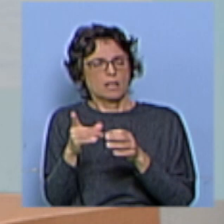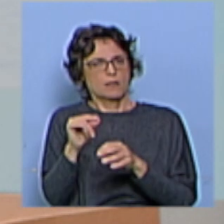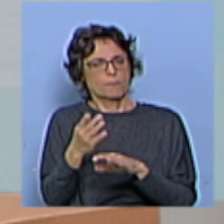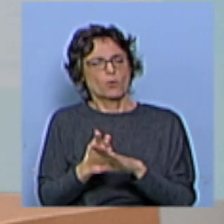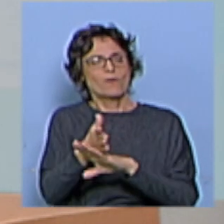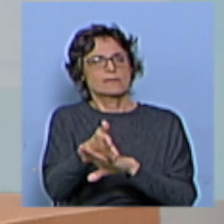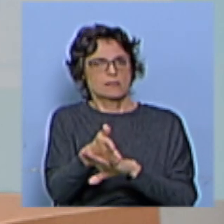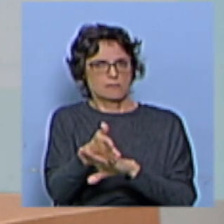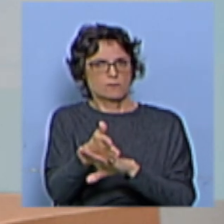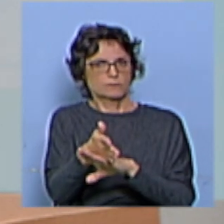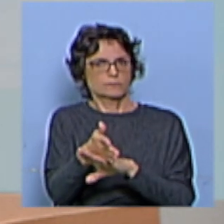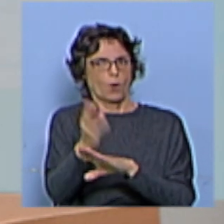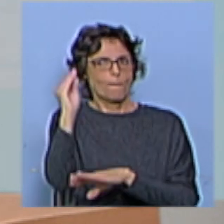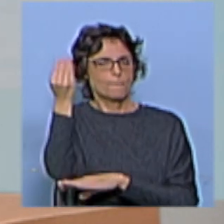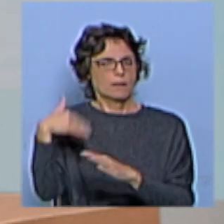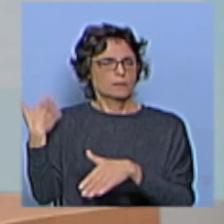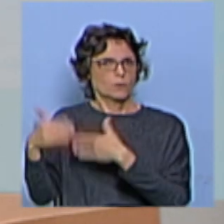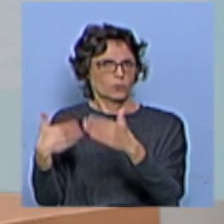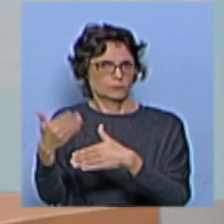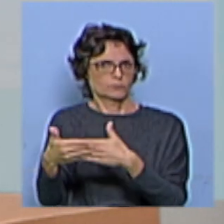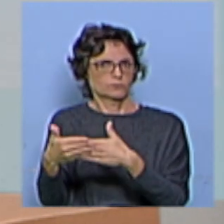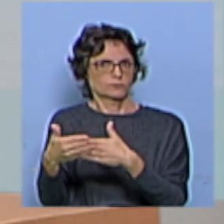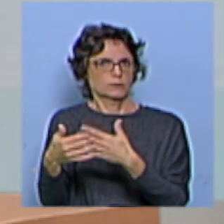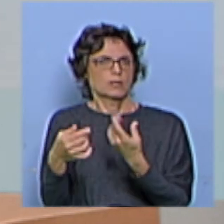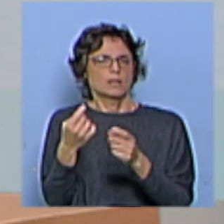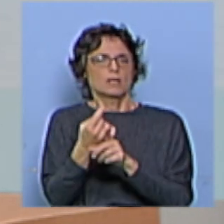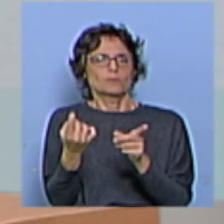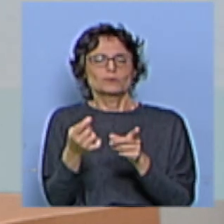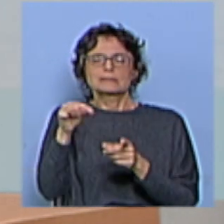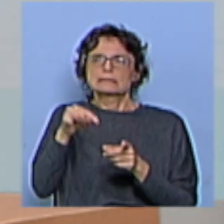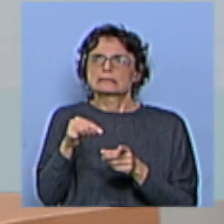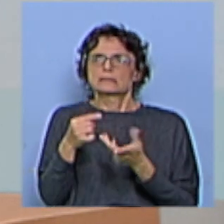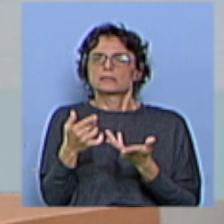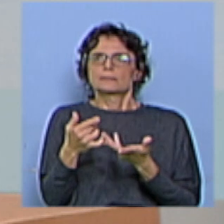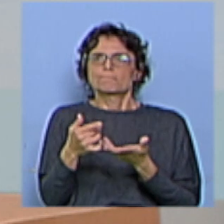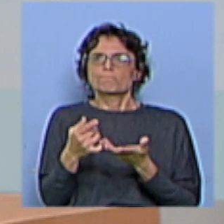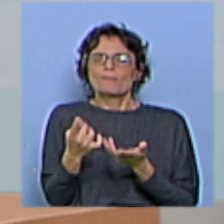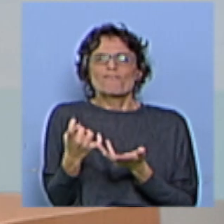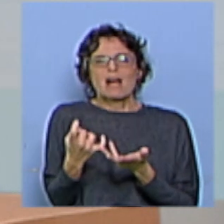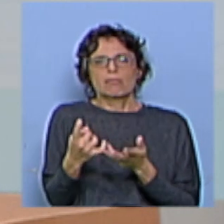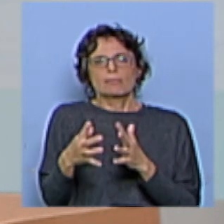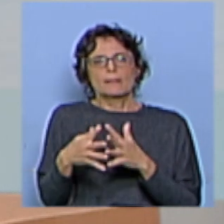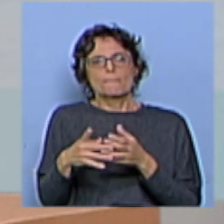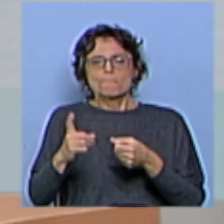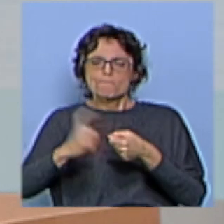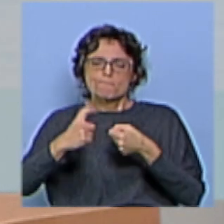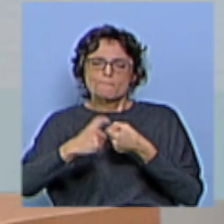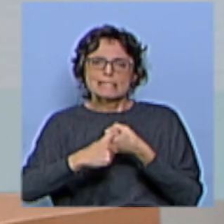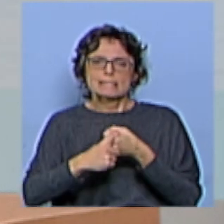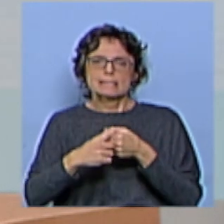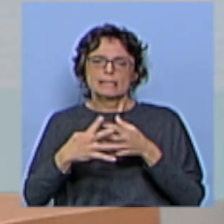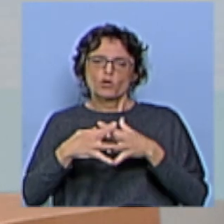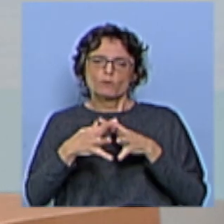justamente por assegurar que se consigam construir parcerias mais sólidas com outras instituições e cada vez mais elas se vão